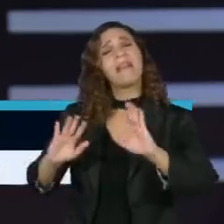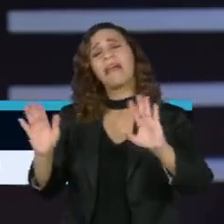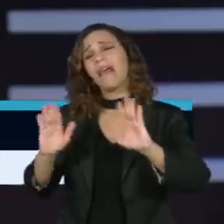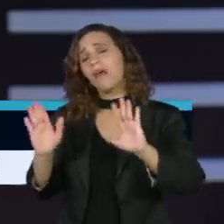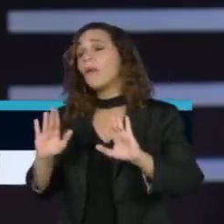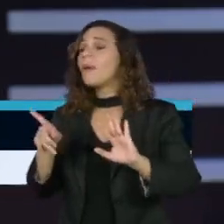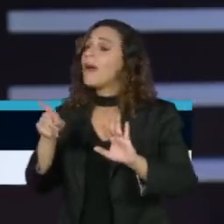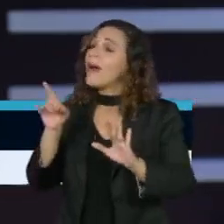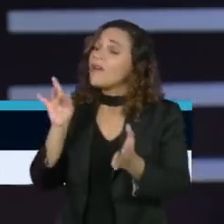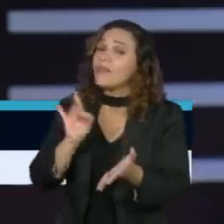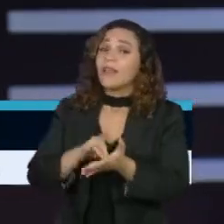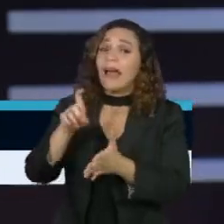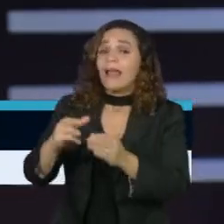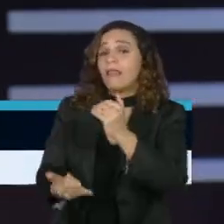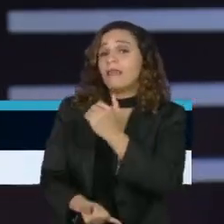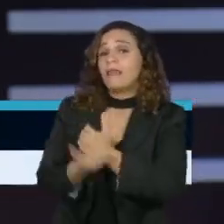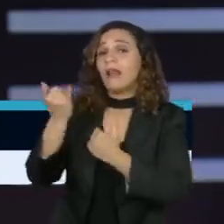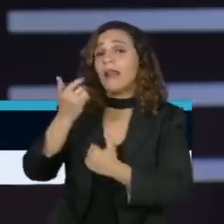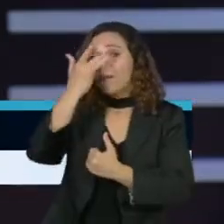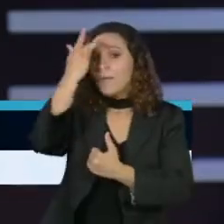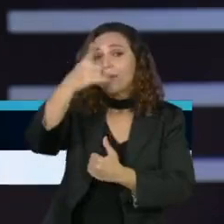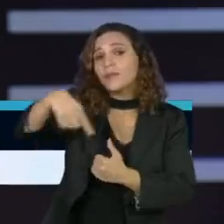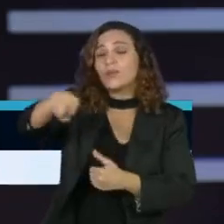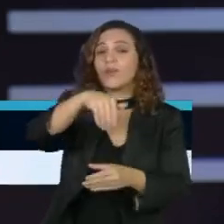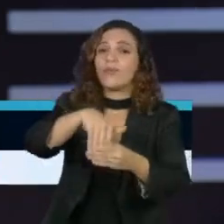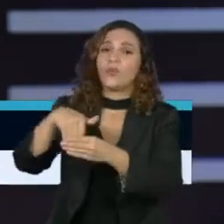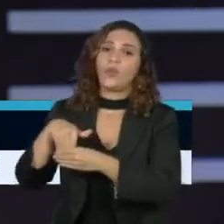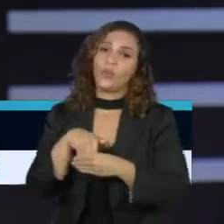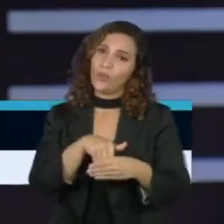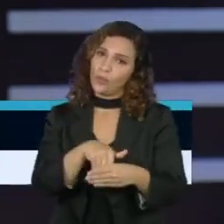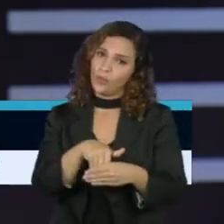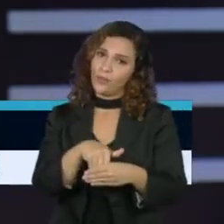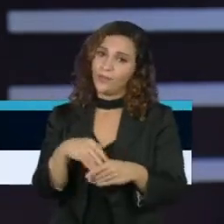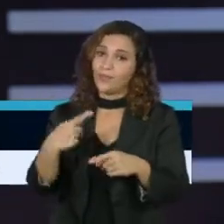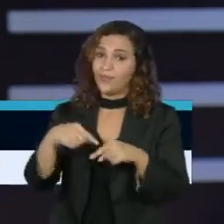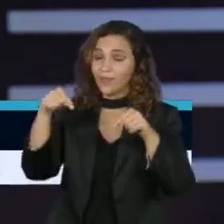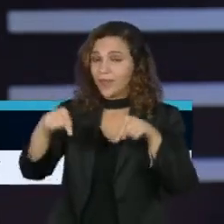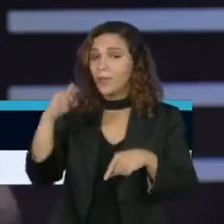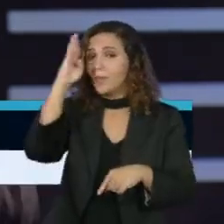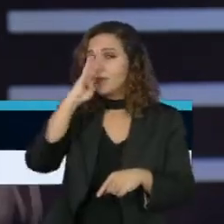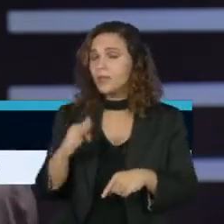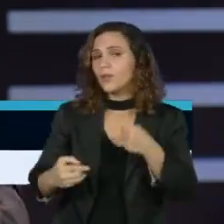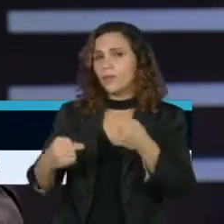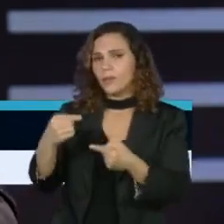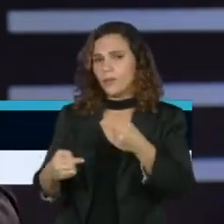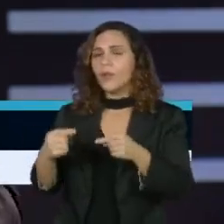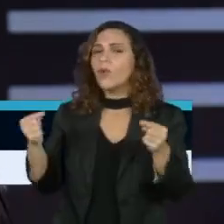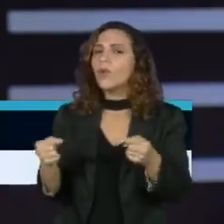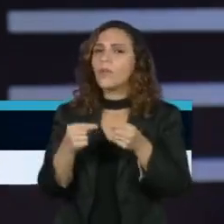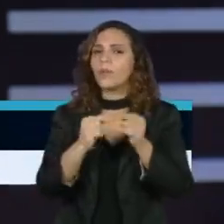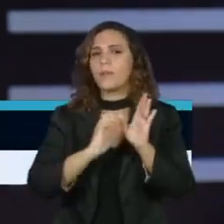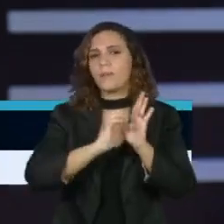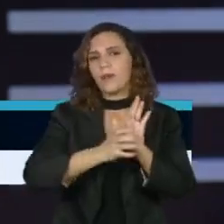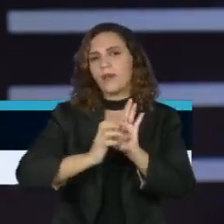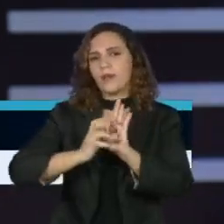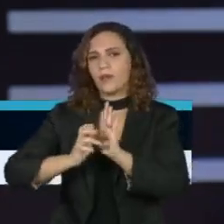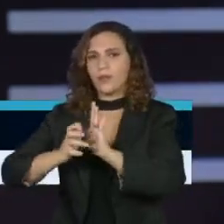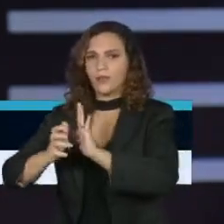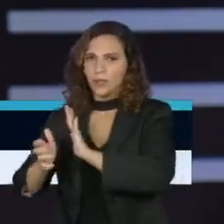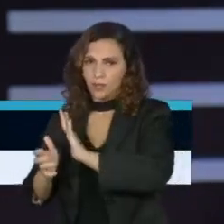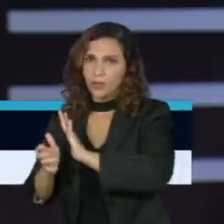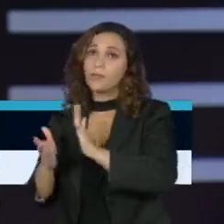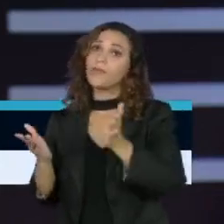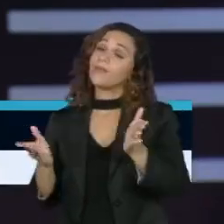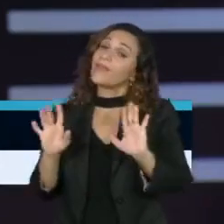uma traição ao eleitor, porque o eleitor, ao votar, o nosso sistema político brasileiro, ele é baseado em partidos. Cada partido, pelo menos